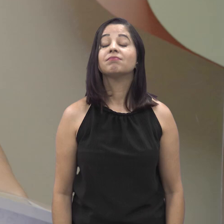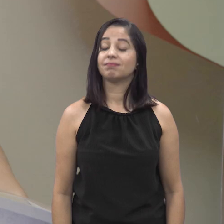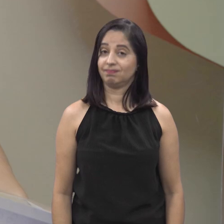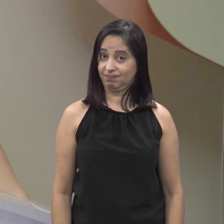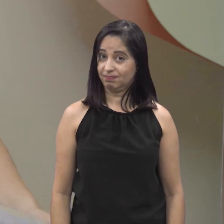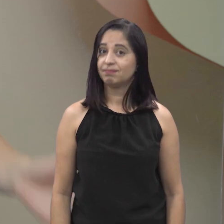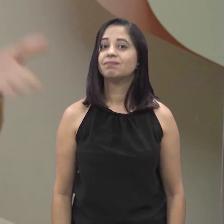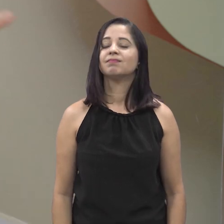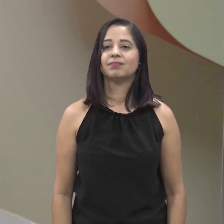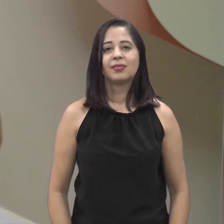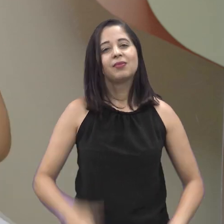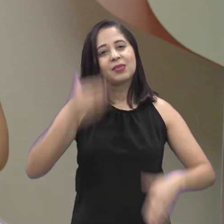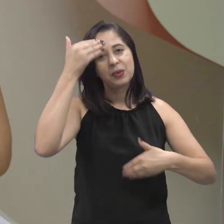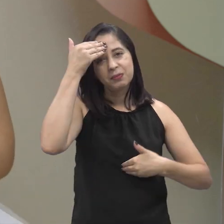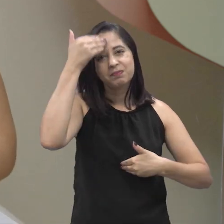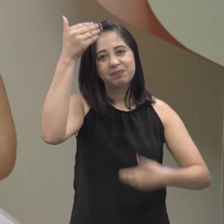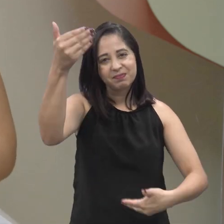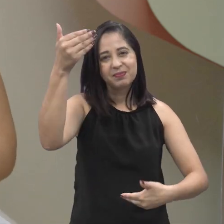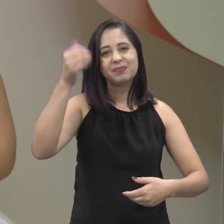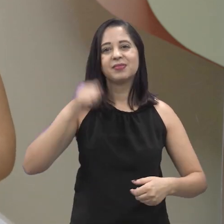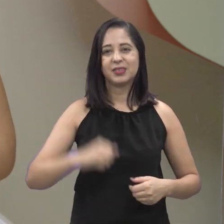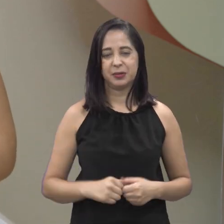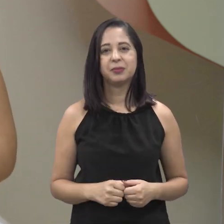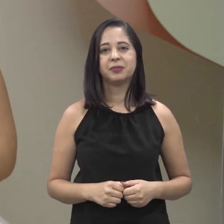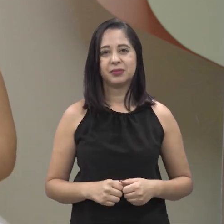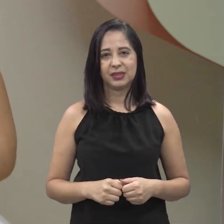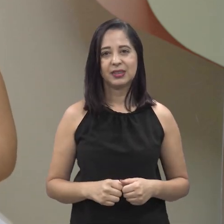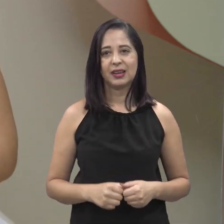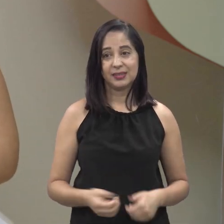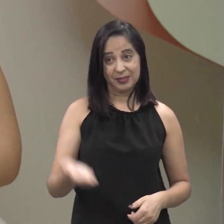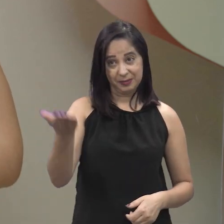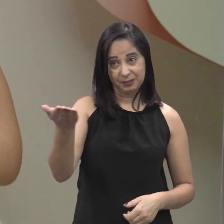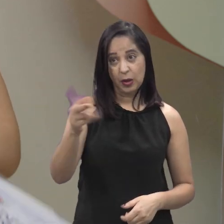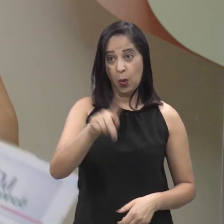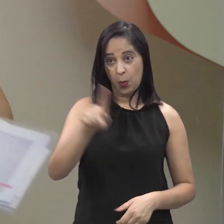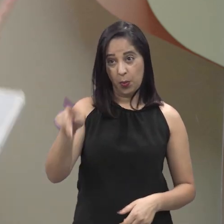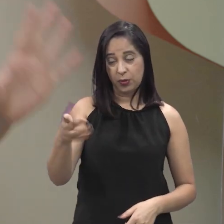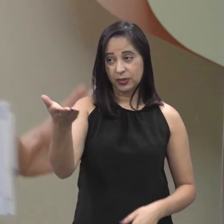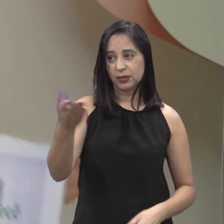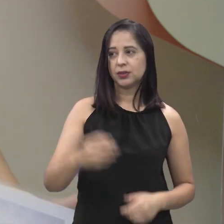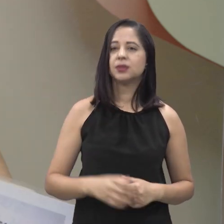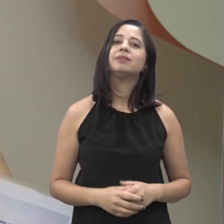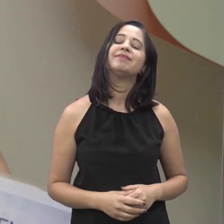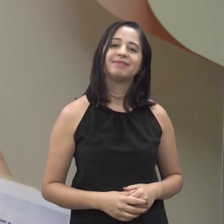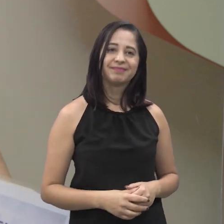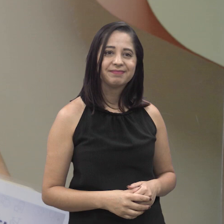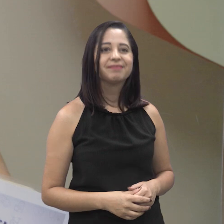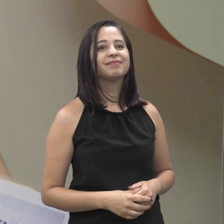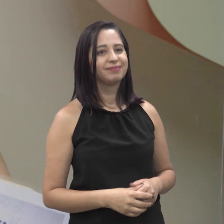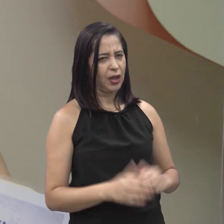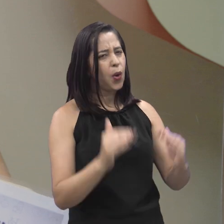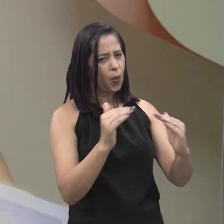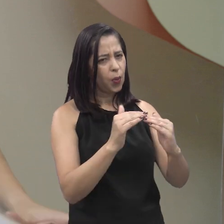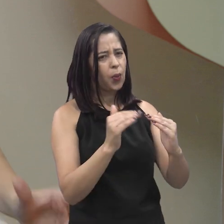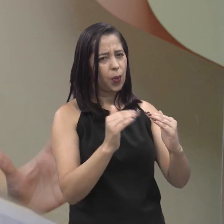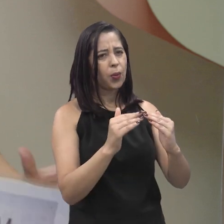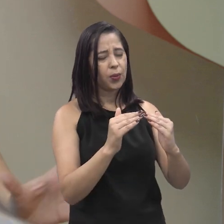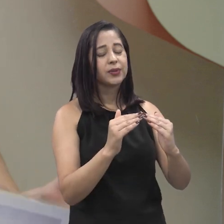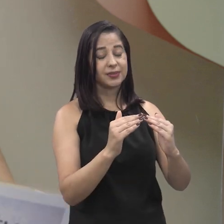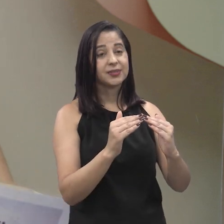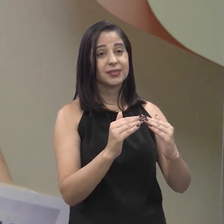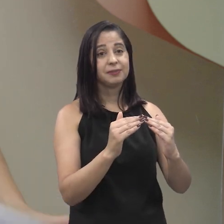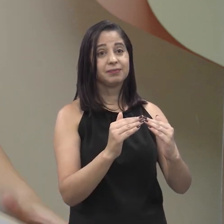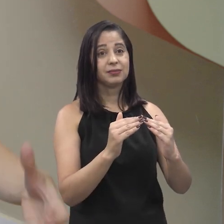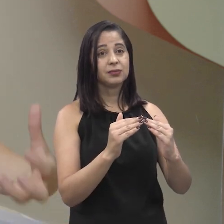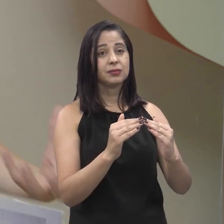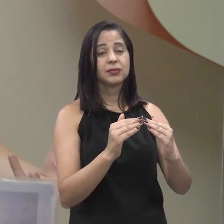É isso, tá joia? Muito obrigada, viu, Matheus? Agradeço ao Ricardo também. É bem isso, né? Como a gente falou, tá